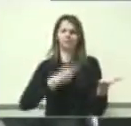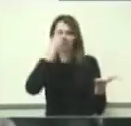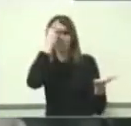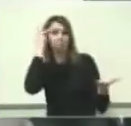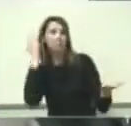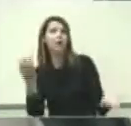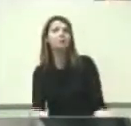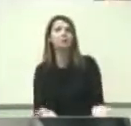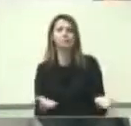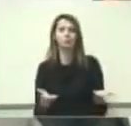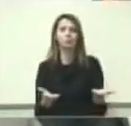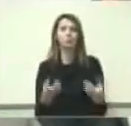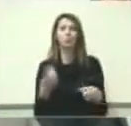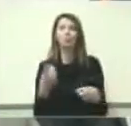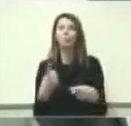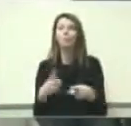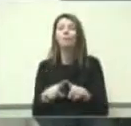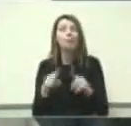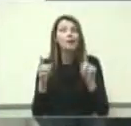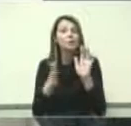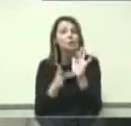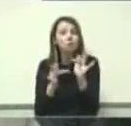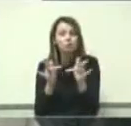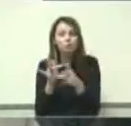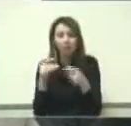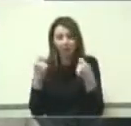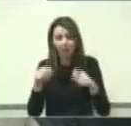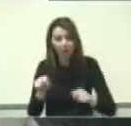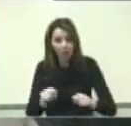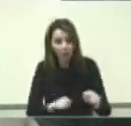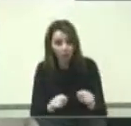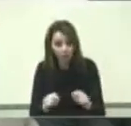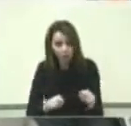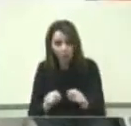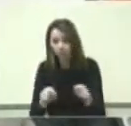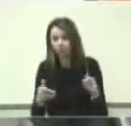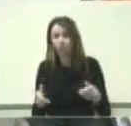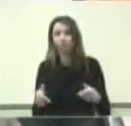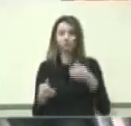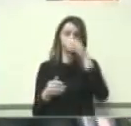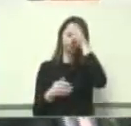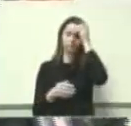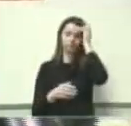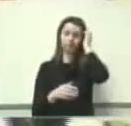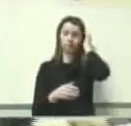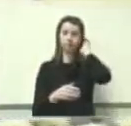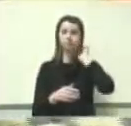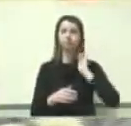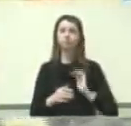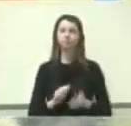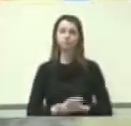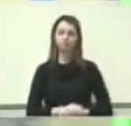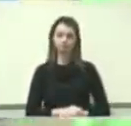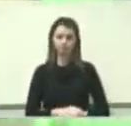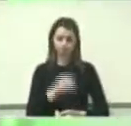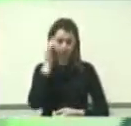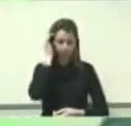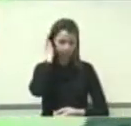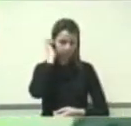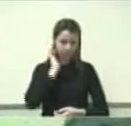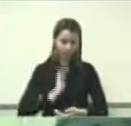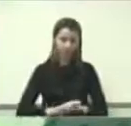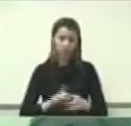quando ele está no controle da situação quando ele vive realmente sob a orientação